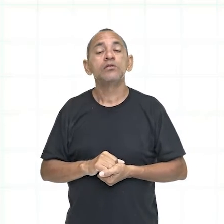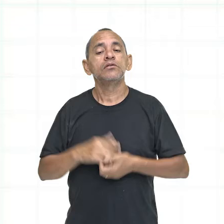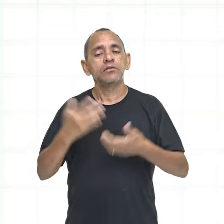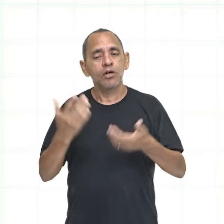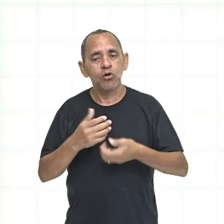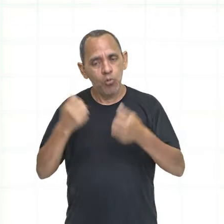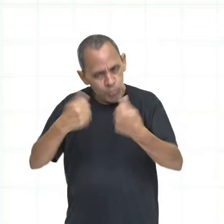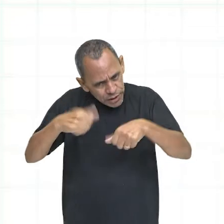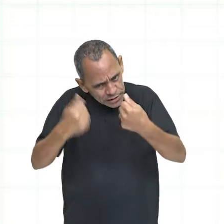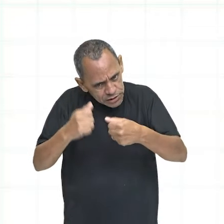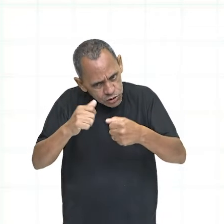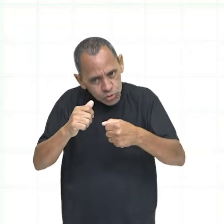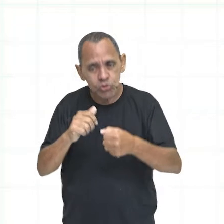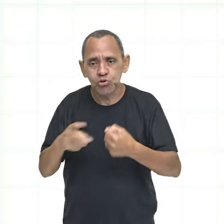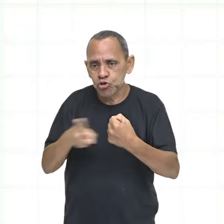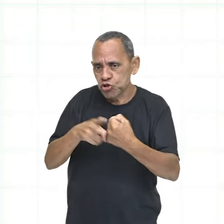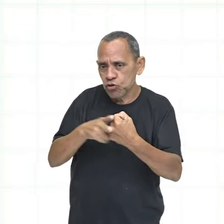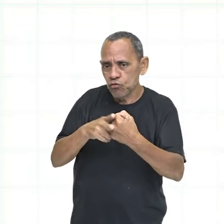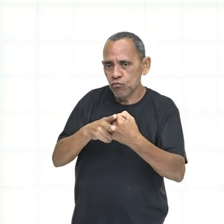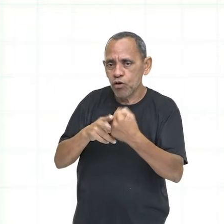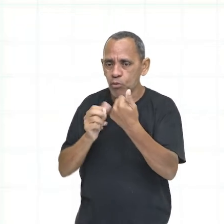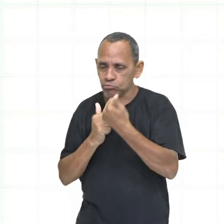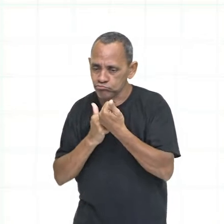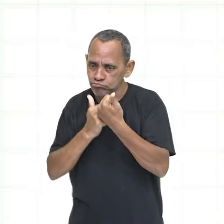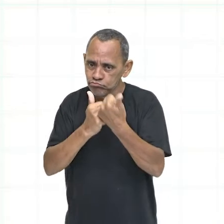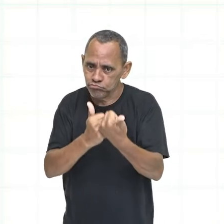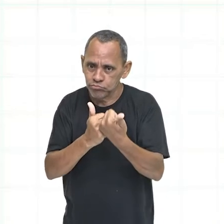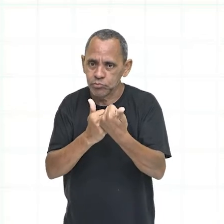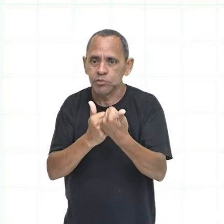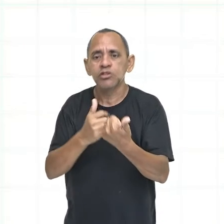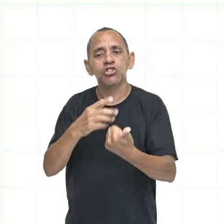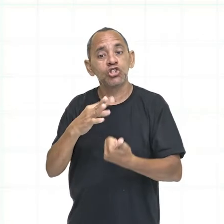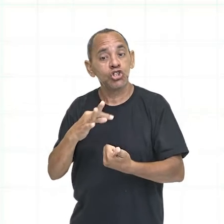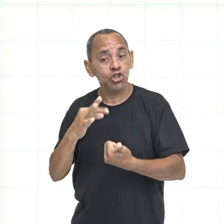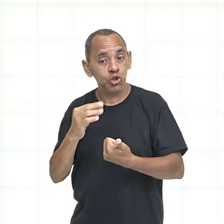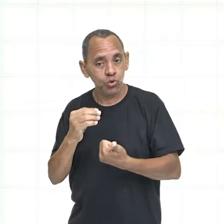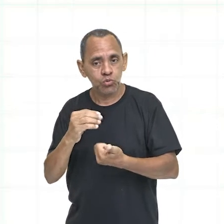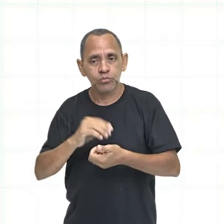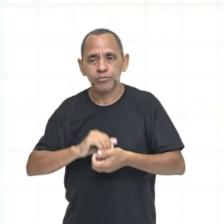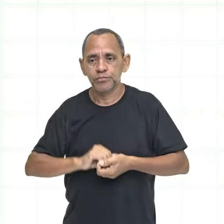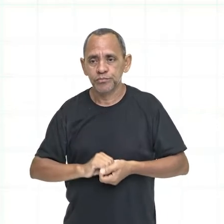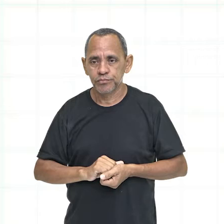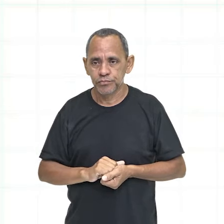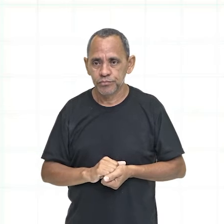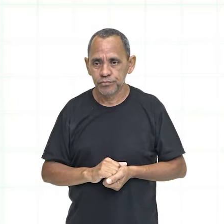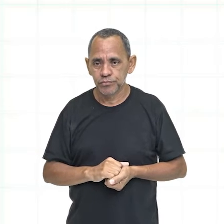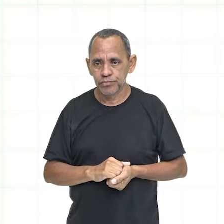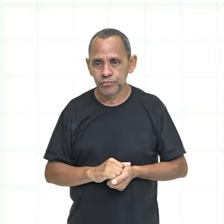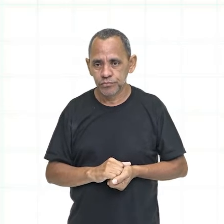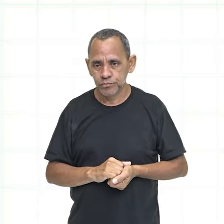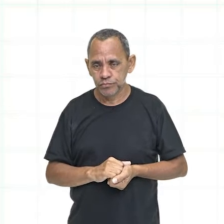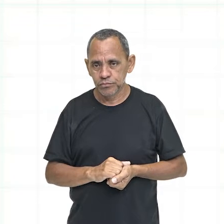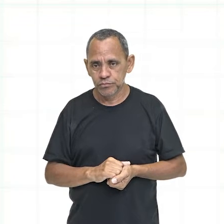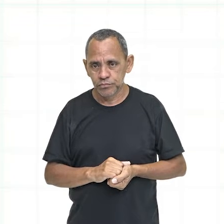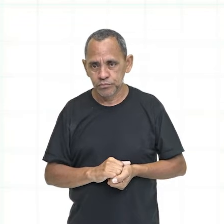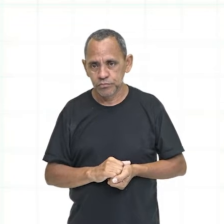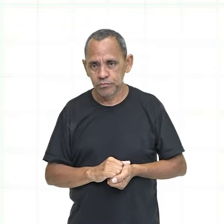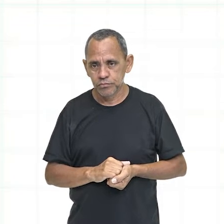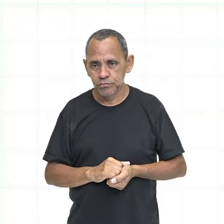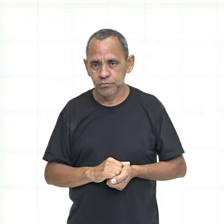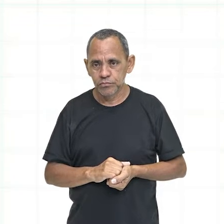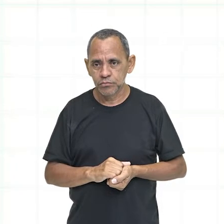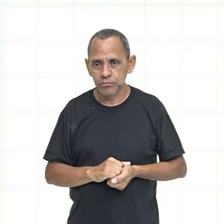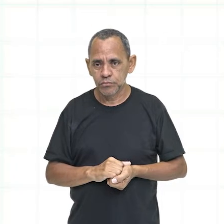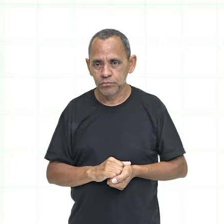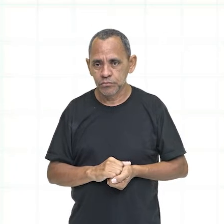auxiliar. Nesse caso aqui é o do, tá certo? E é esse auxiliar que vai receber o not